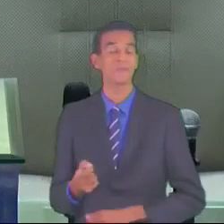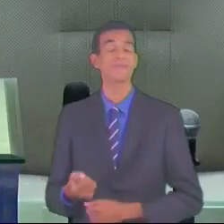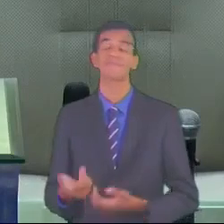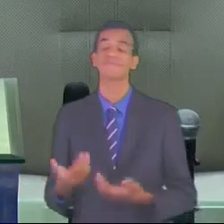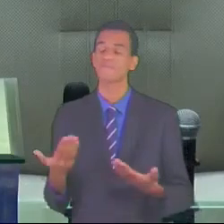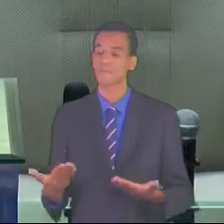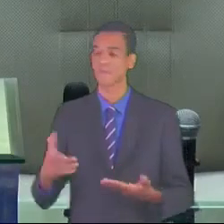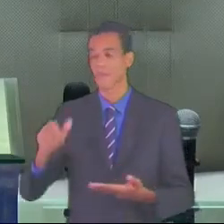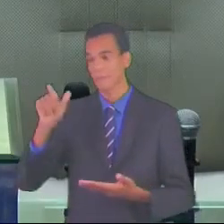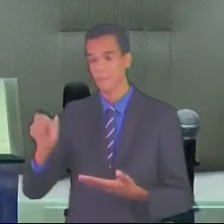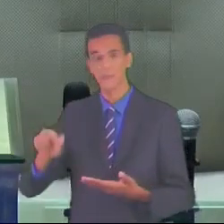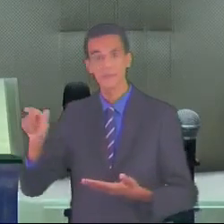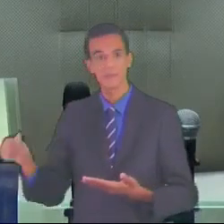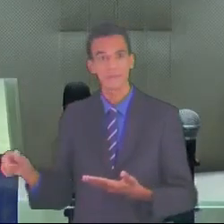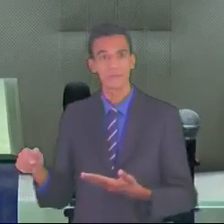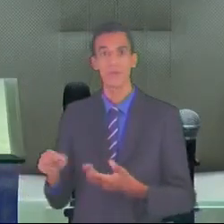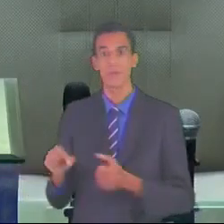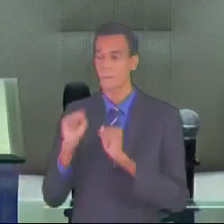ter confidentes.